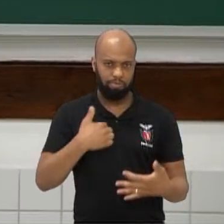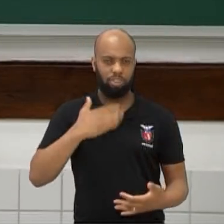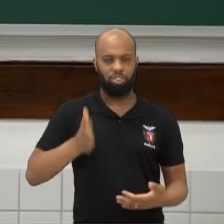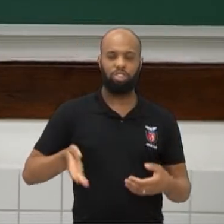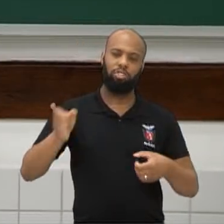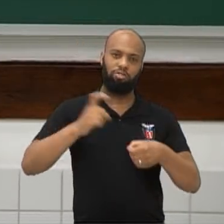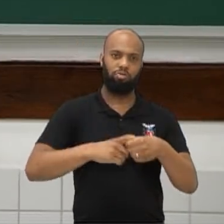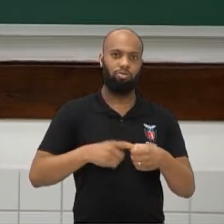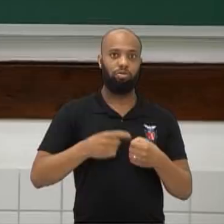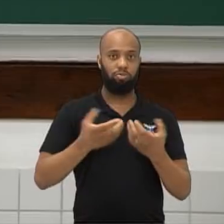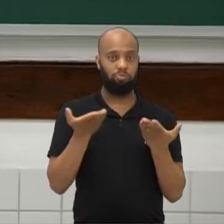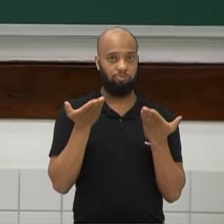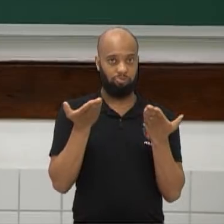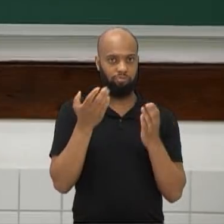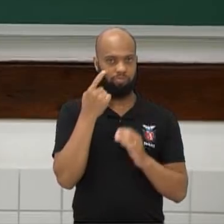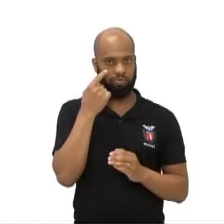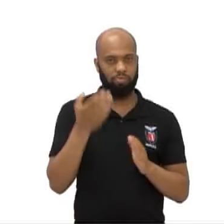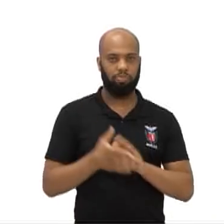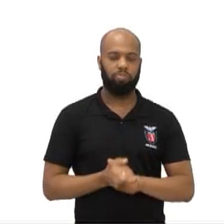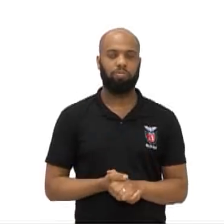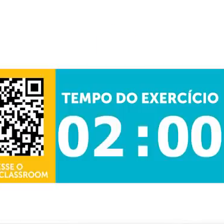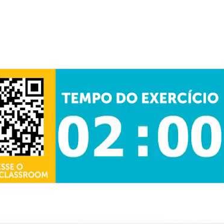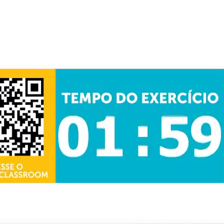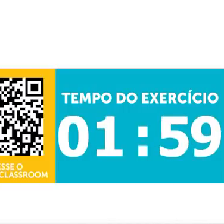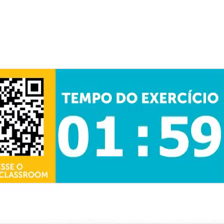vocês começam a entender o que é a ambiguidade.